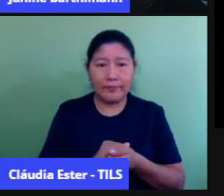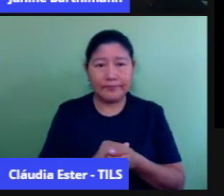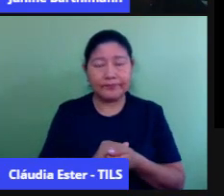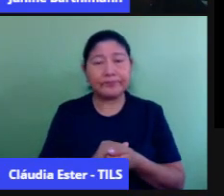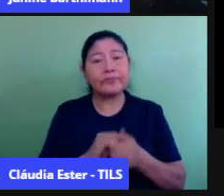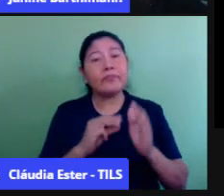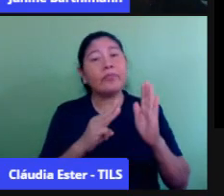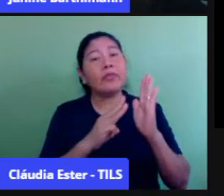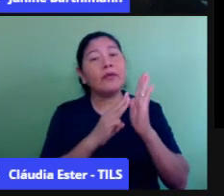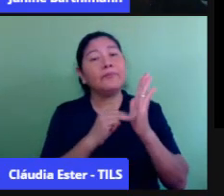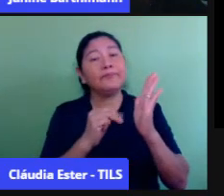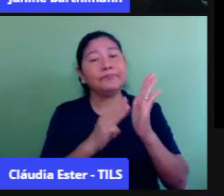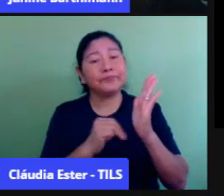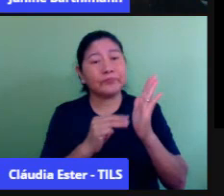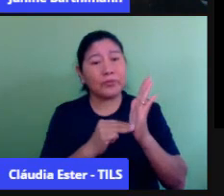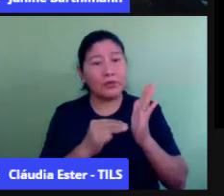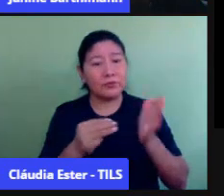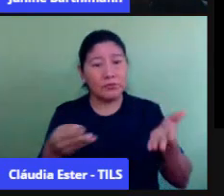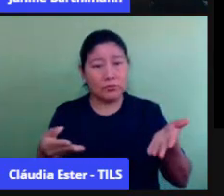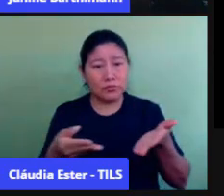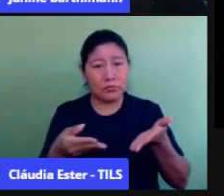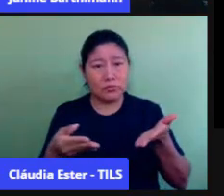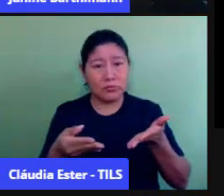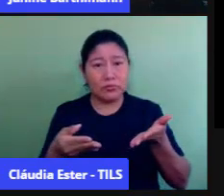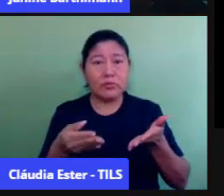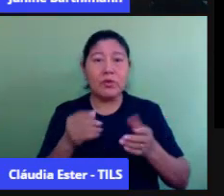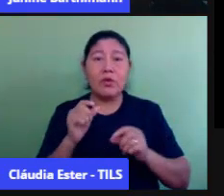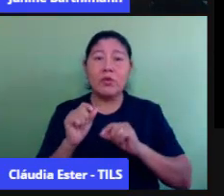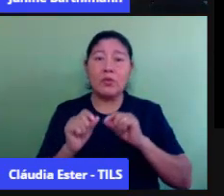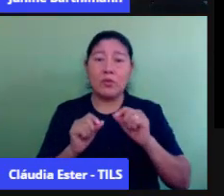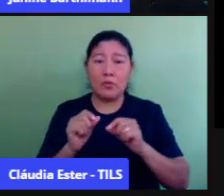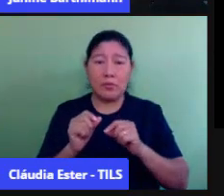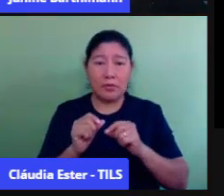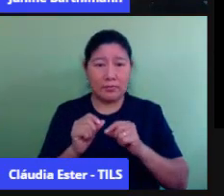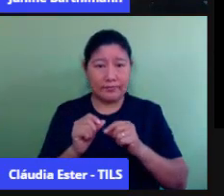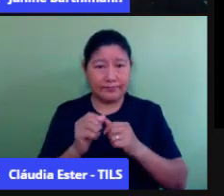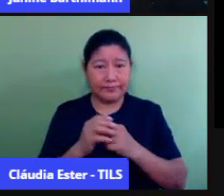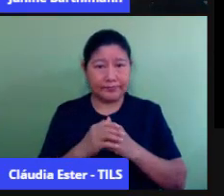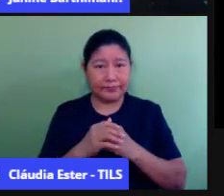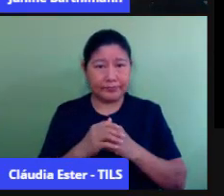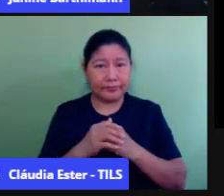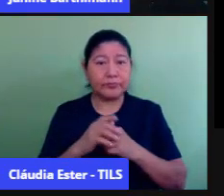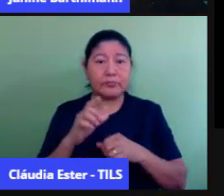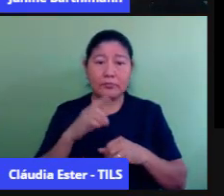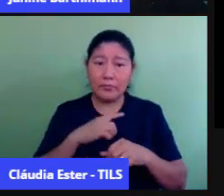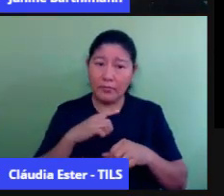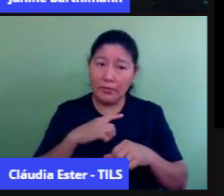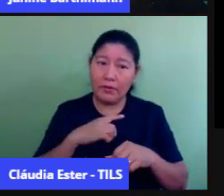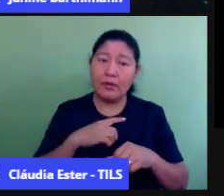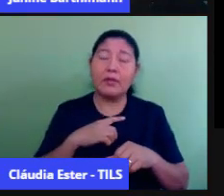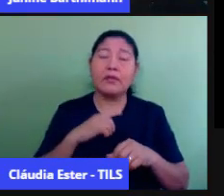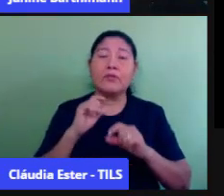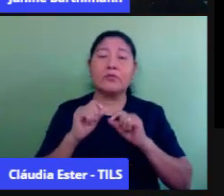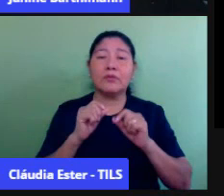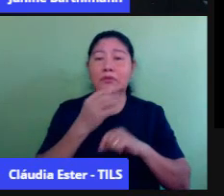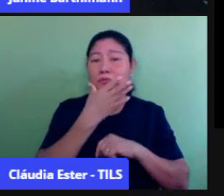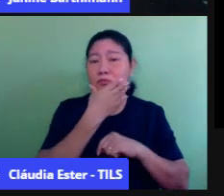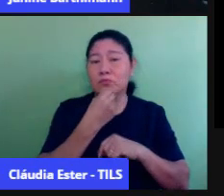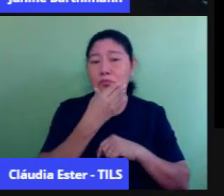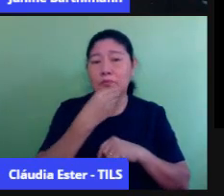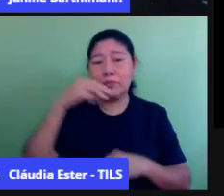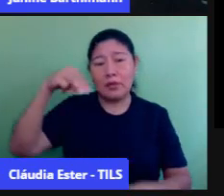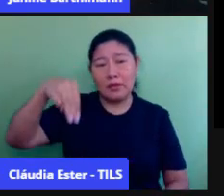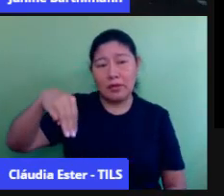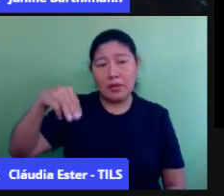Metodologias ativas, né? Aqui há uma ponderação do Morin em relação ao papel das